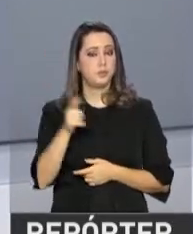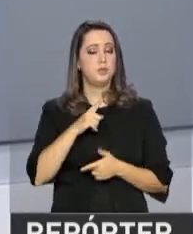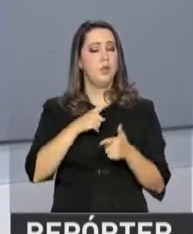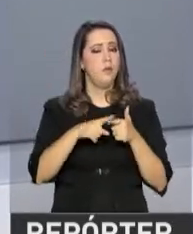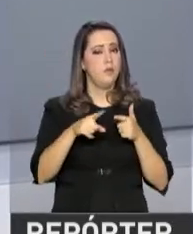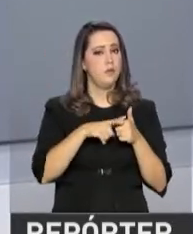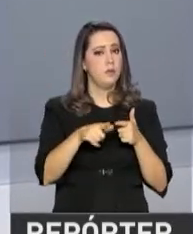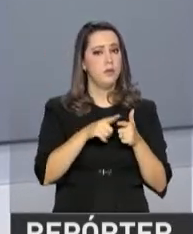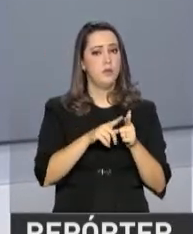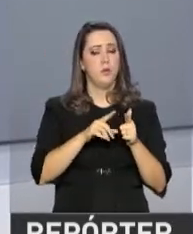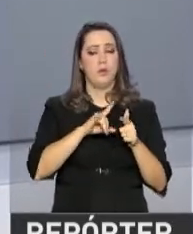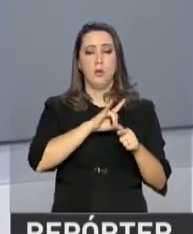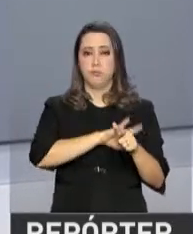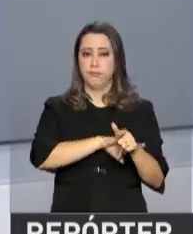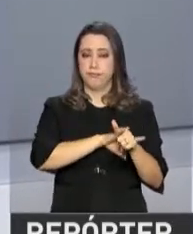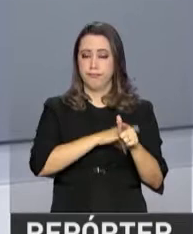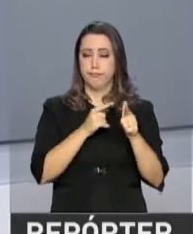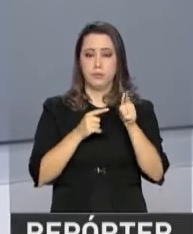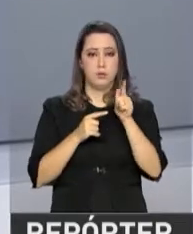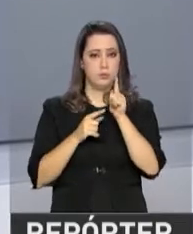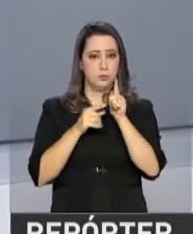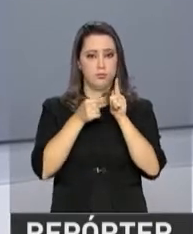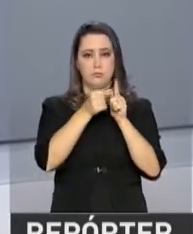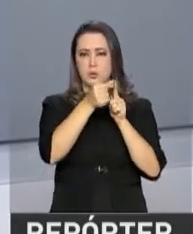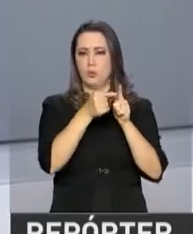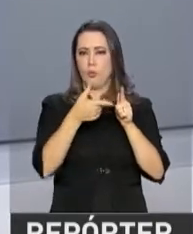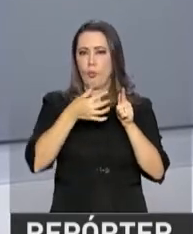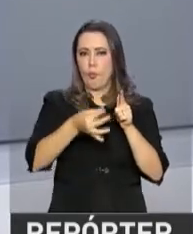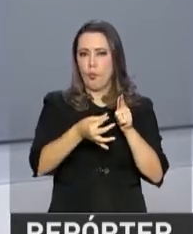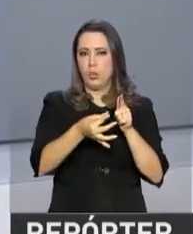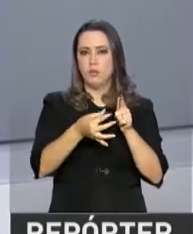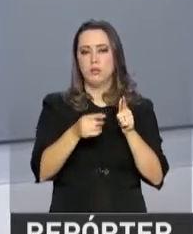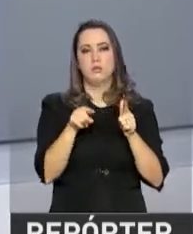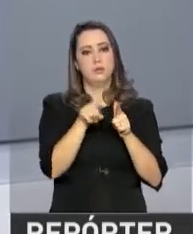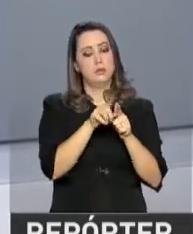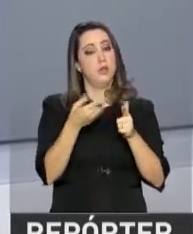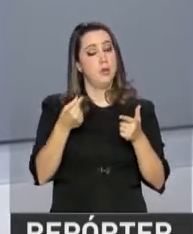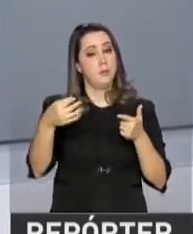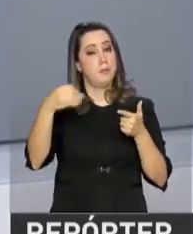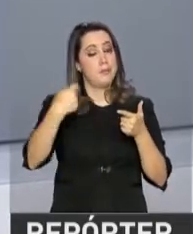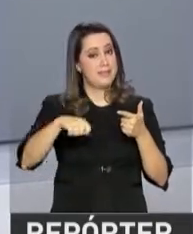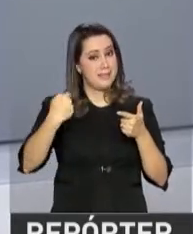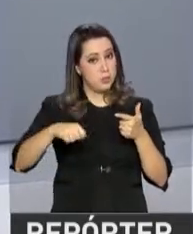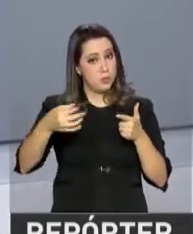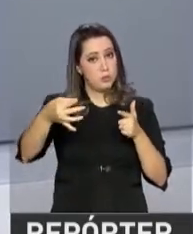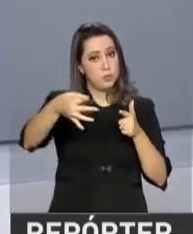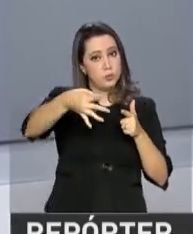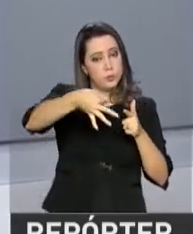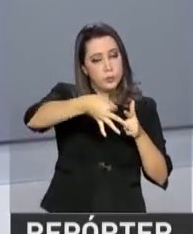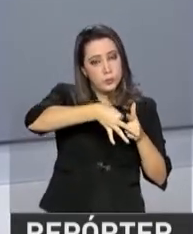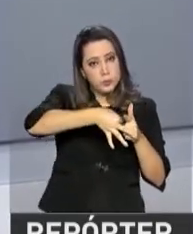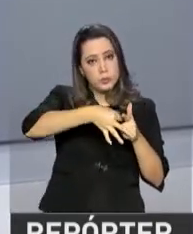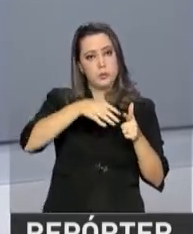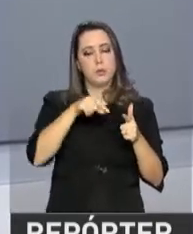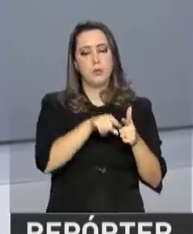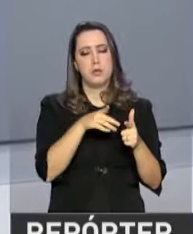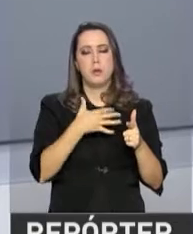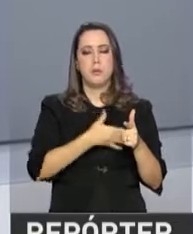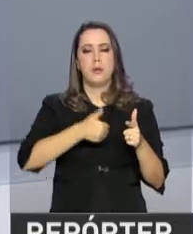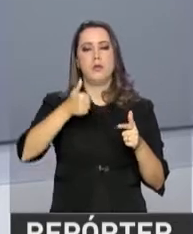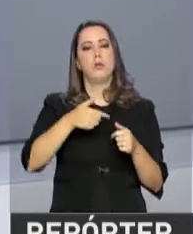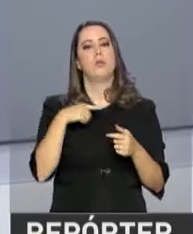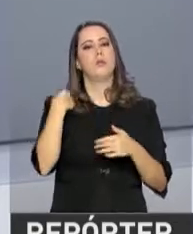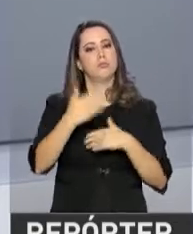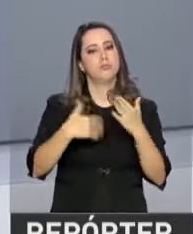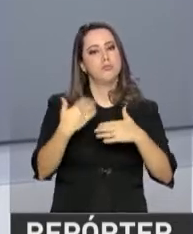que é o estreitamento da uretra segundo os médicos foi feita uma incisão e colocada uma sonda para que o procedimento tenha um resultado melhor